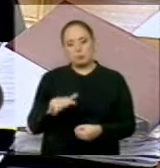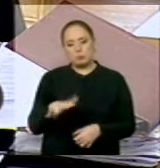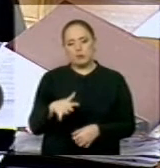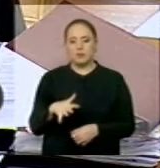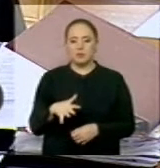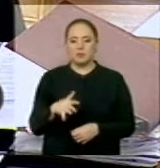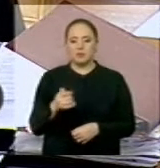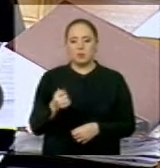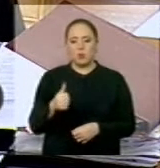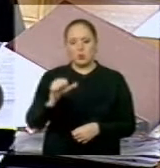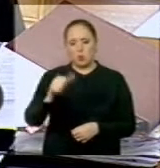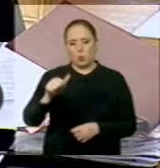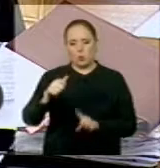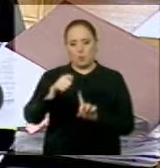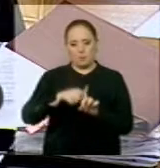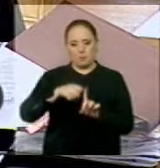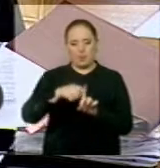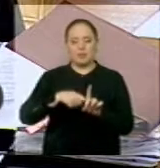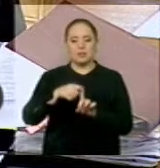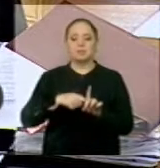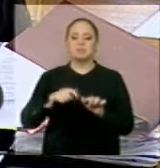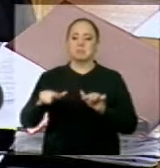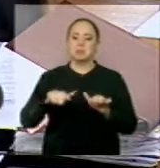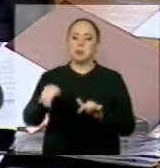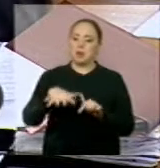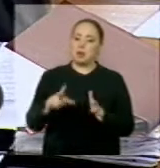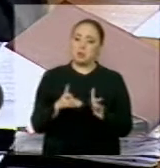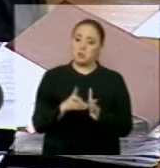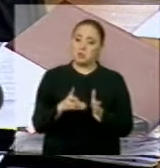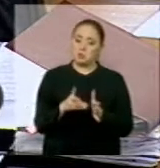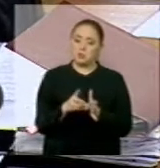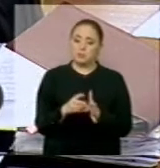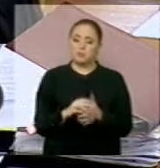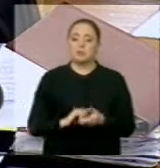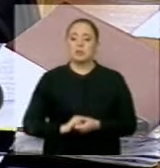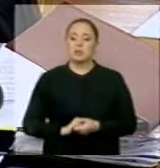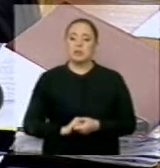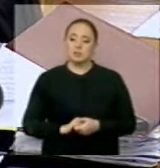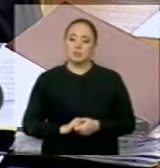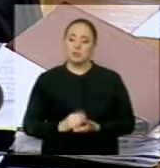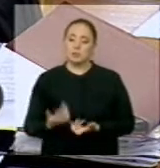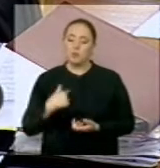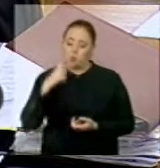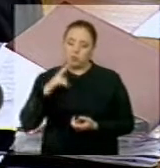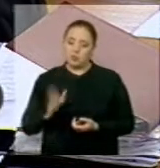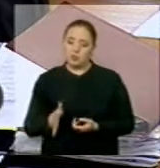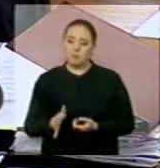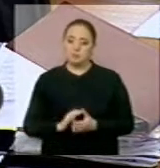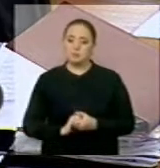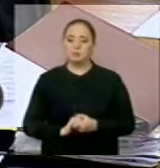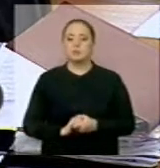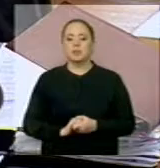de quase 11 meses com a questão indígena, a questão que é o primordial que